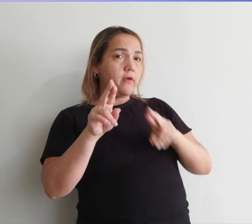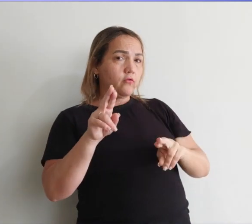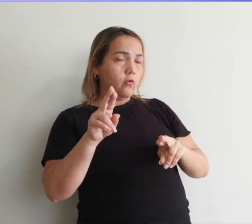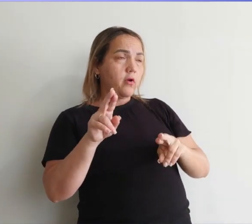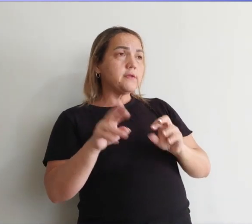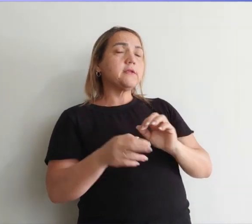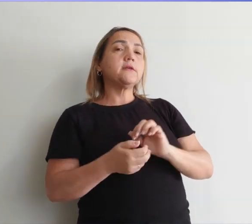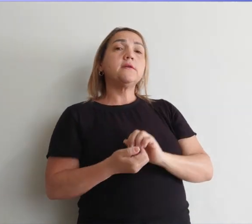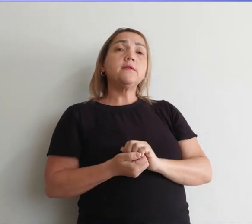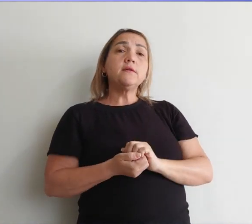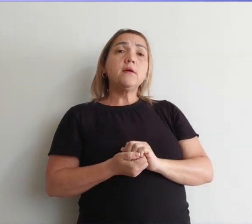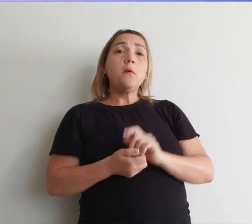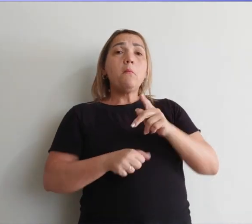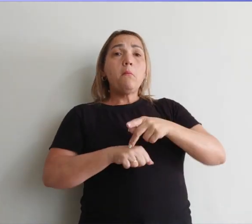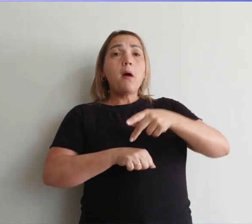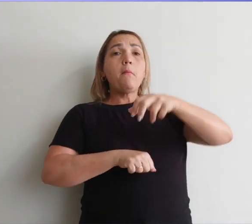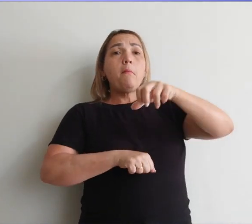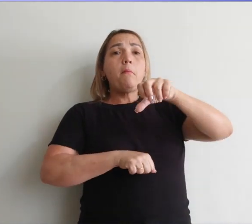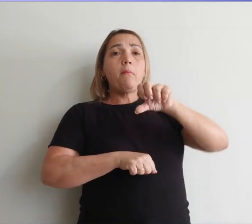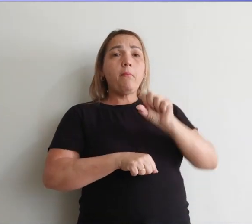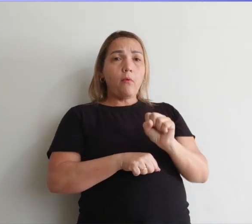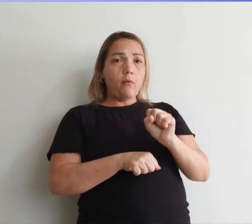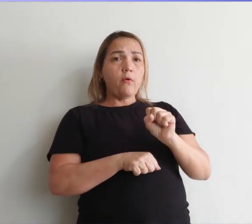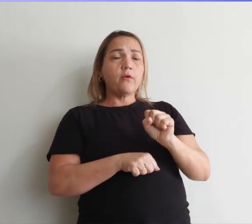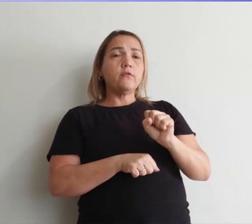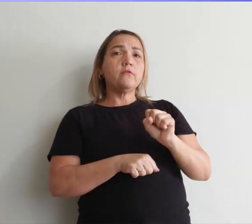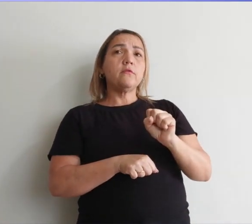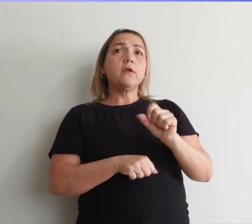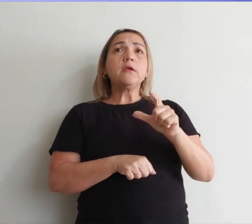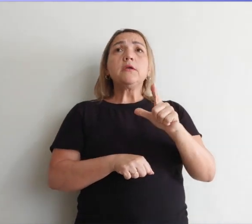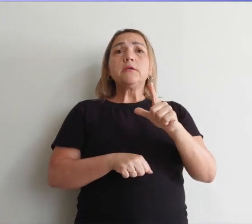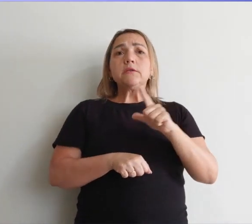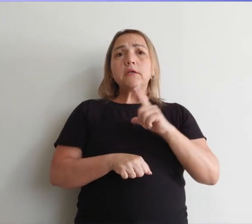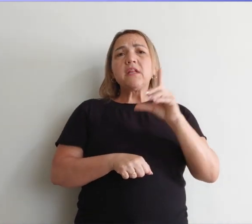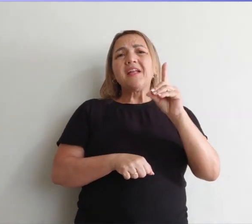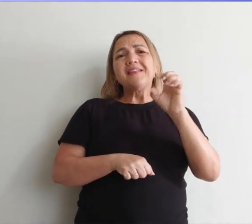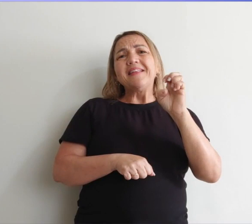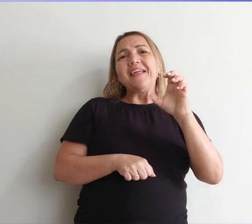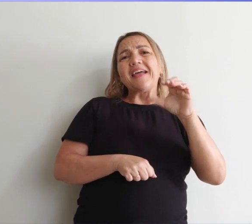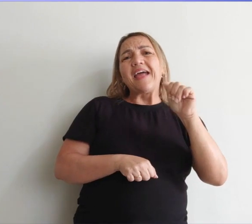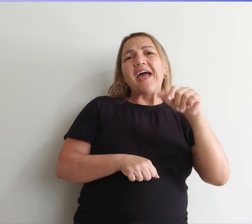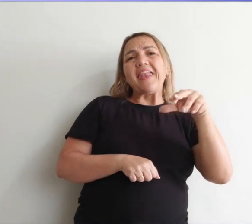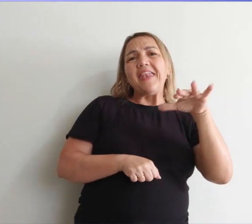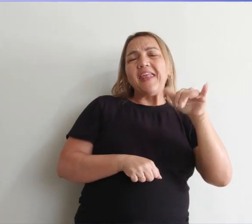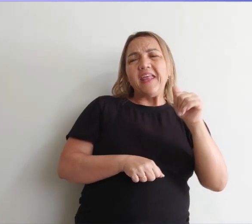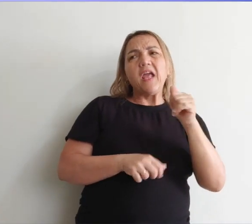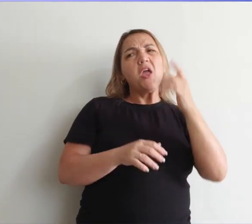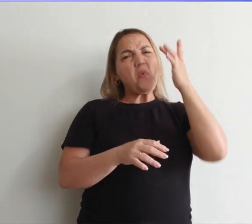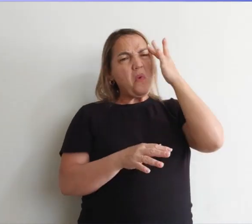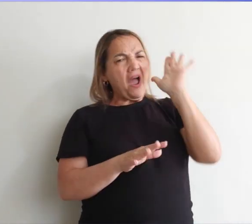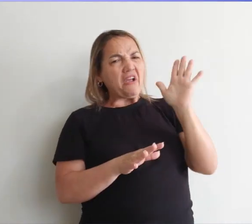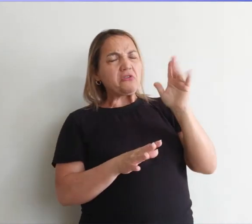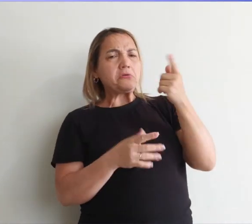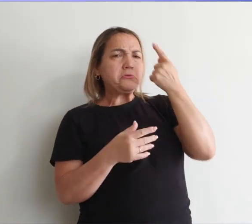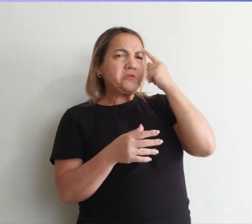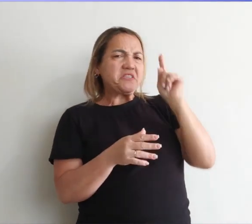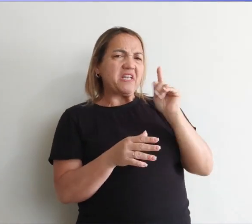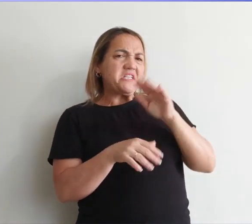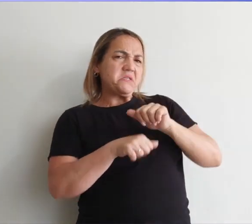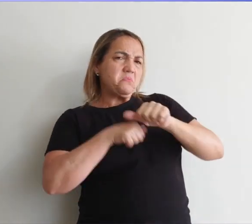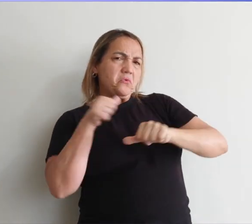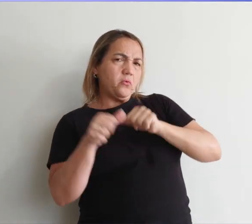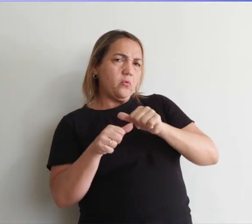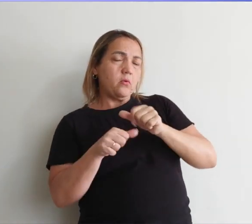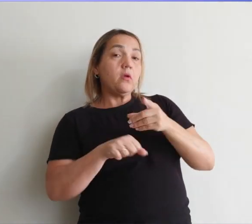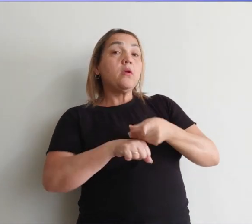UFRJ, uma pós-graduação que pertence à decania. Eu acho que pertence ainda, não sei, né, porque tem tempo que eu não vou lá, né. Mestrado